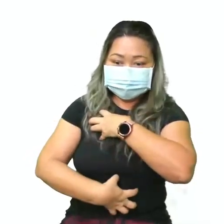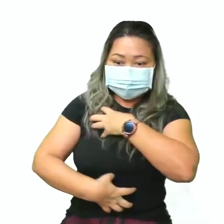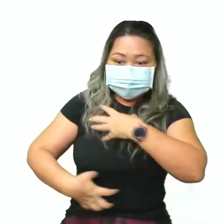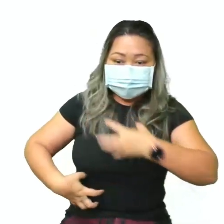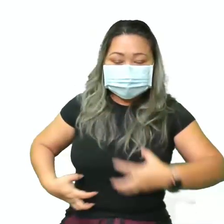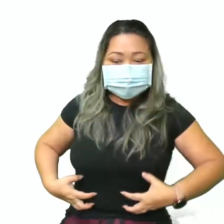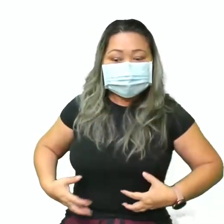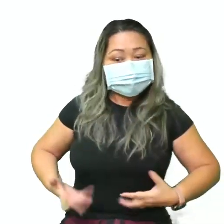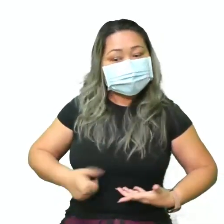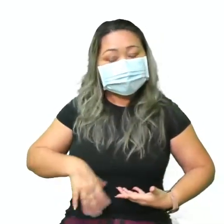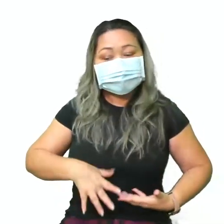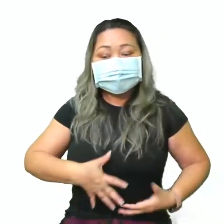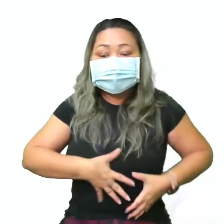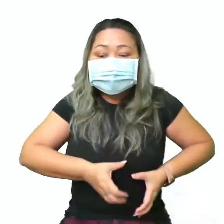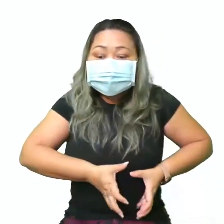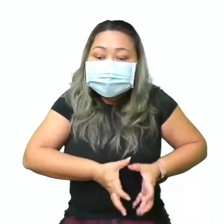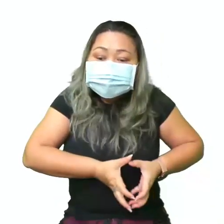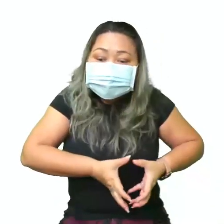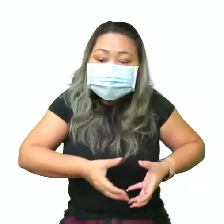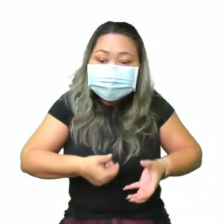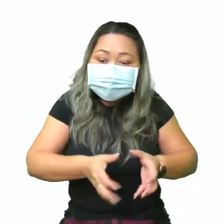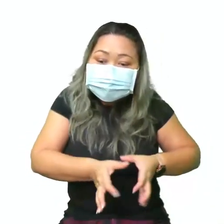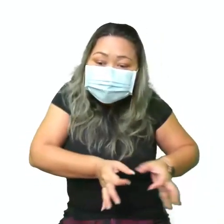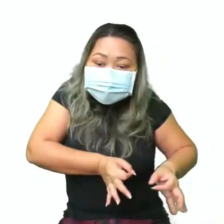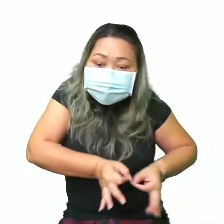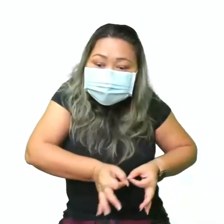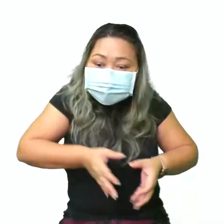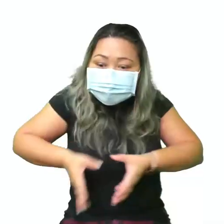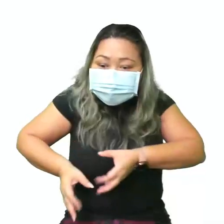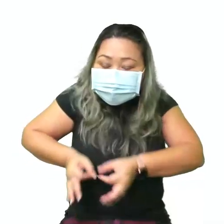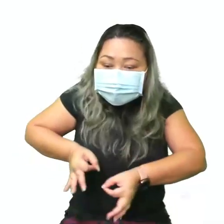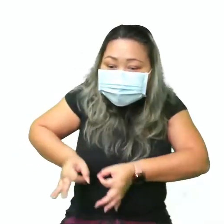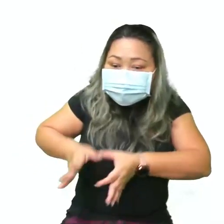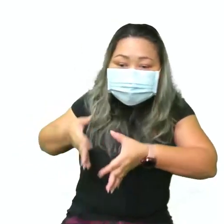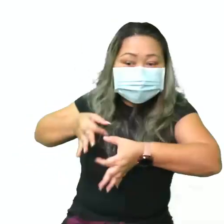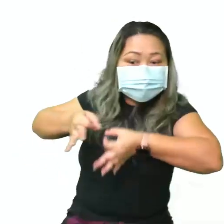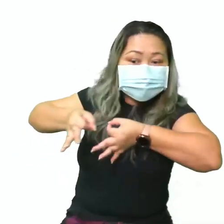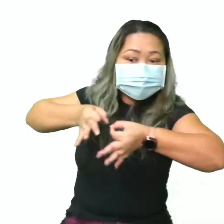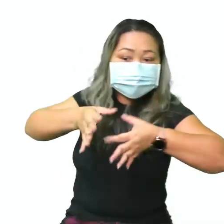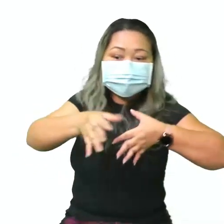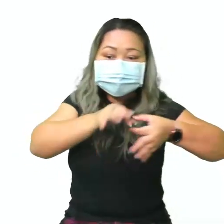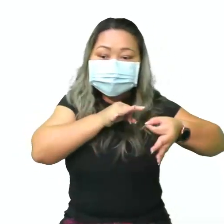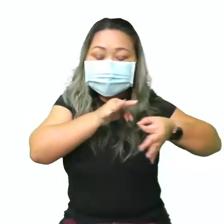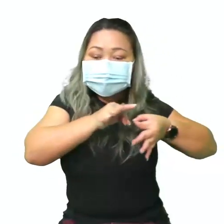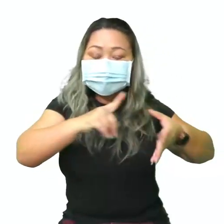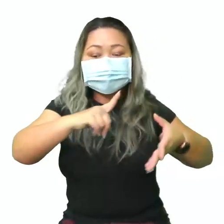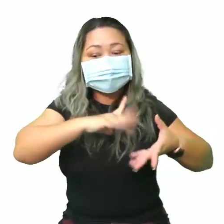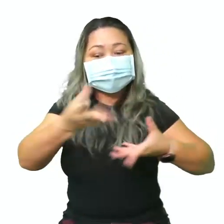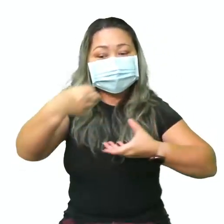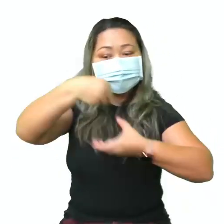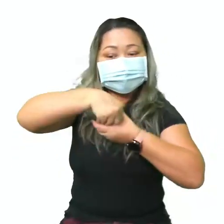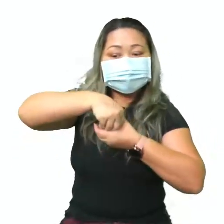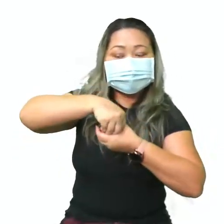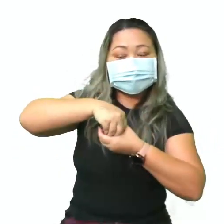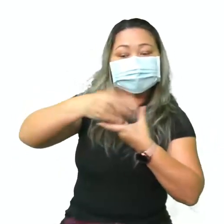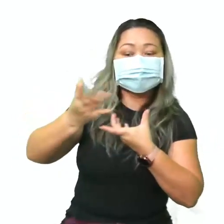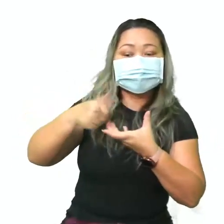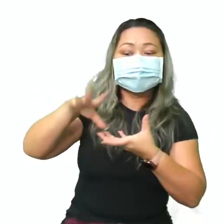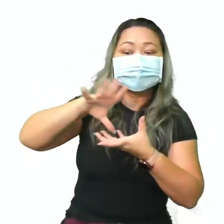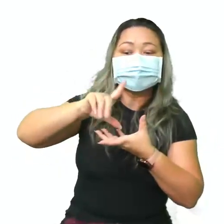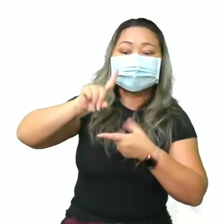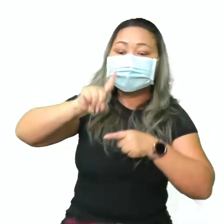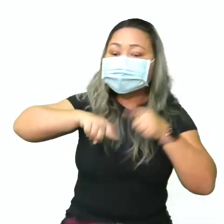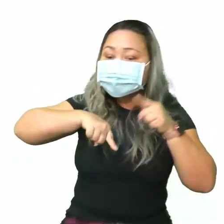organela ou organoides, que são semelhantes aí às estruturas que vamos encontrar dentro das células, né? Aí você tem as